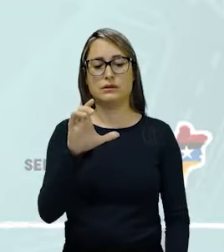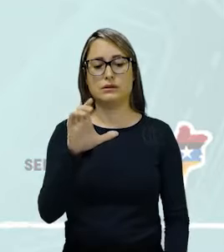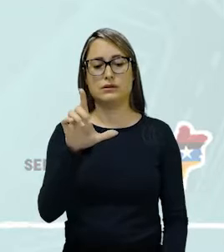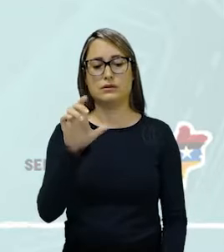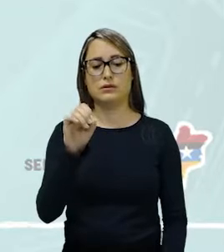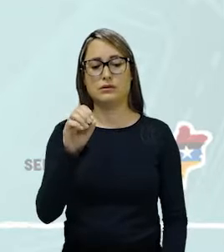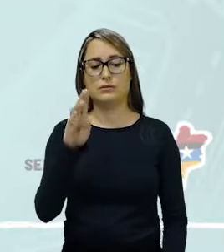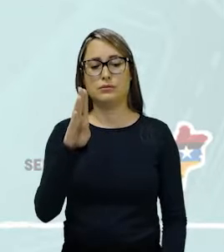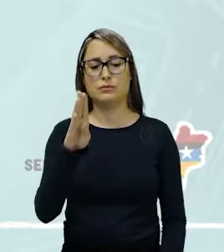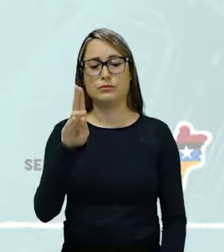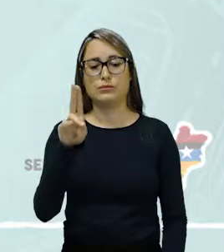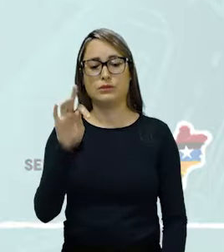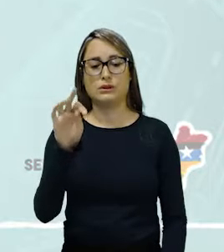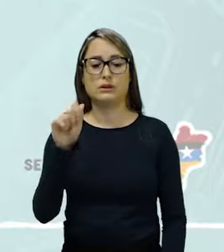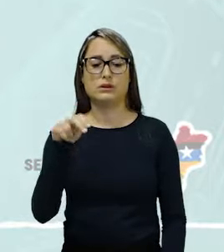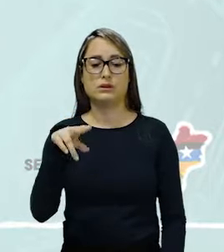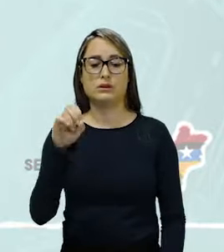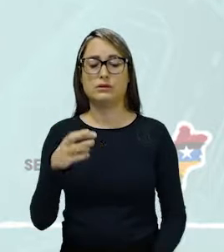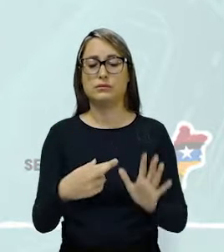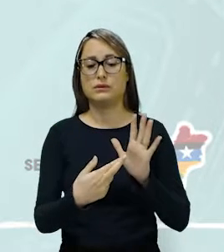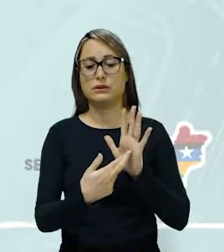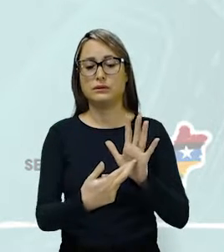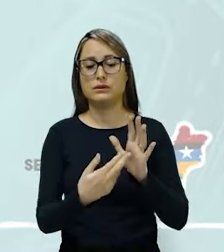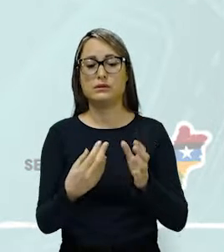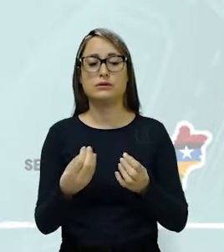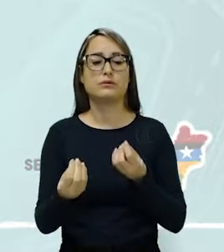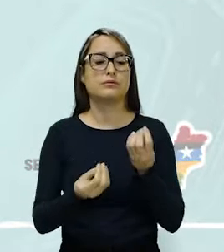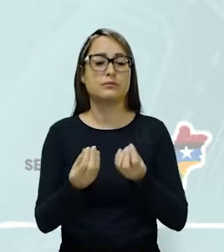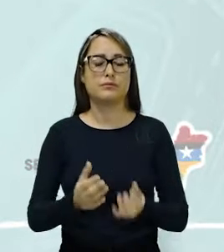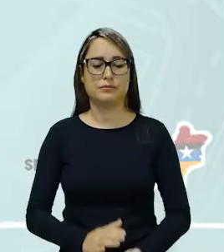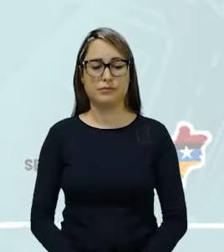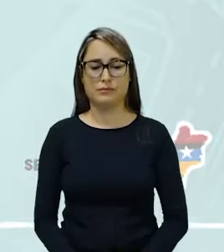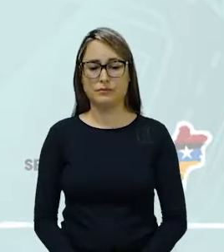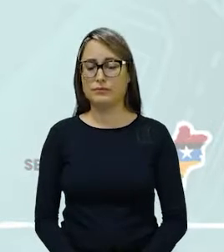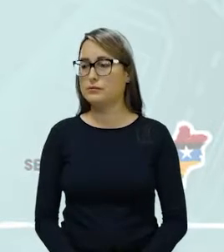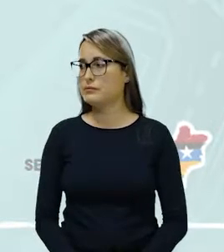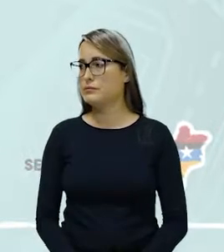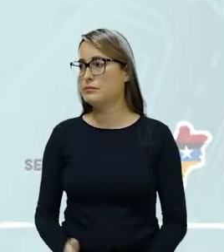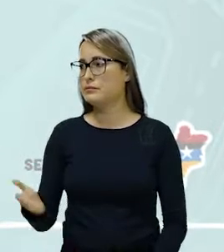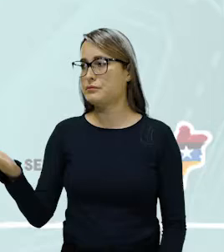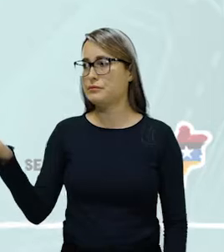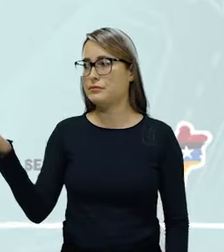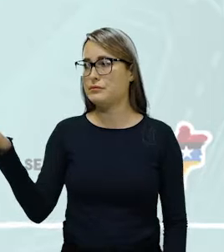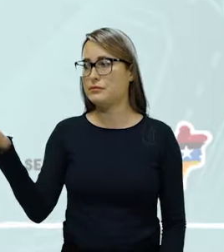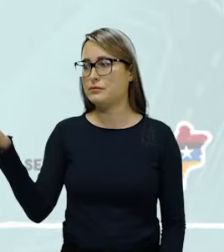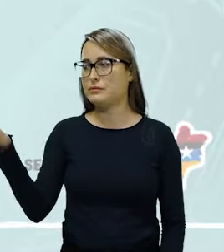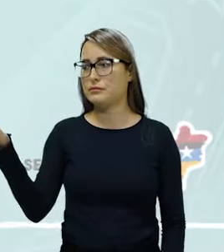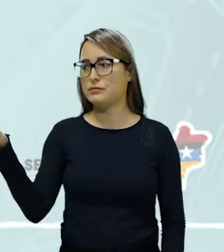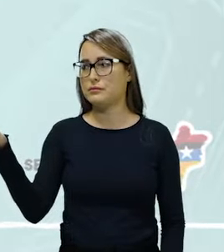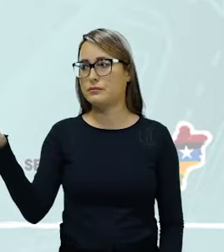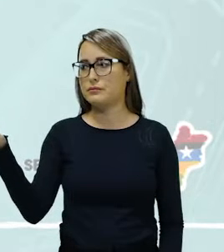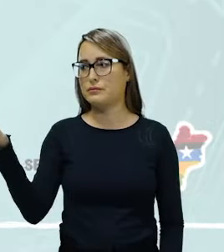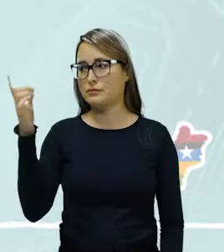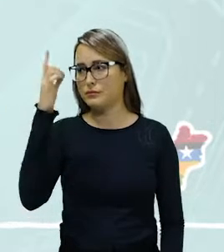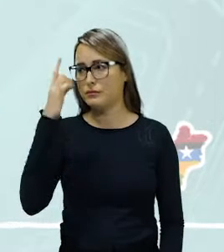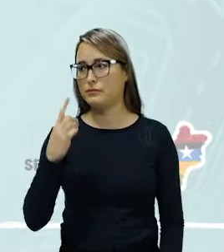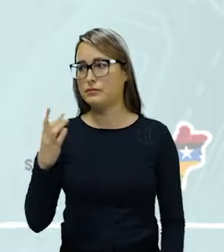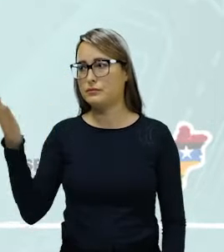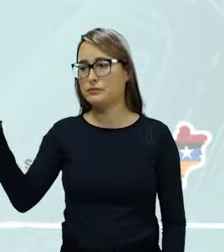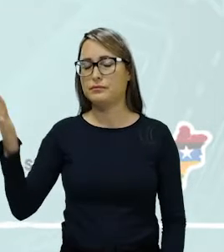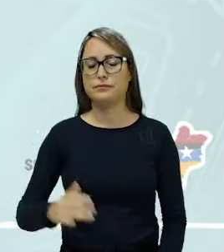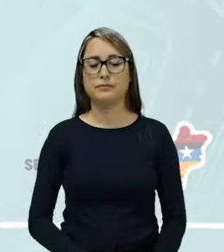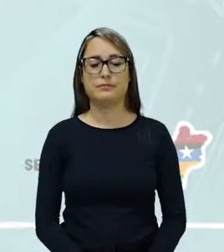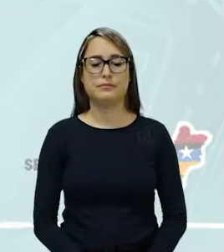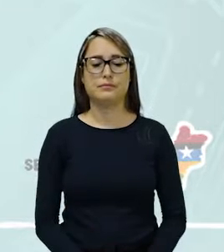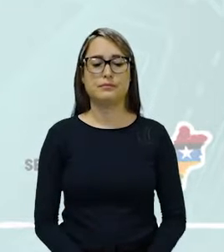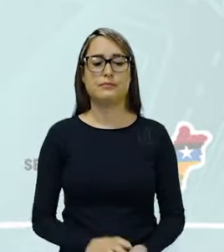ser representada por... Então, nós temos aqui, observe na tela, a estrutura do ciclobutano. Bom, a